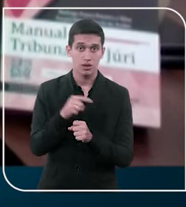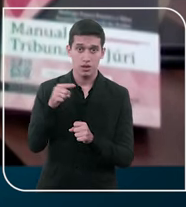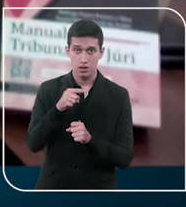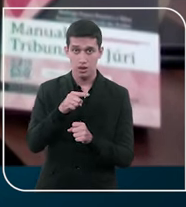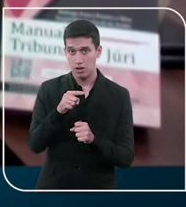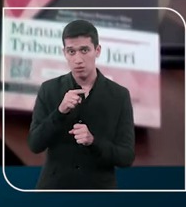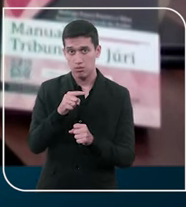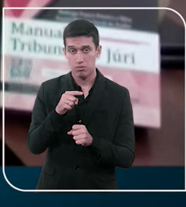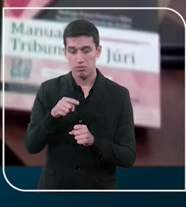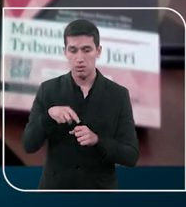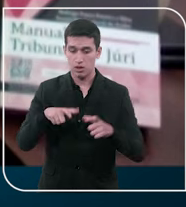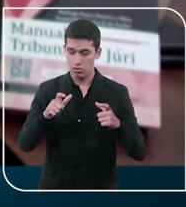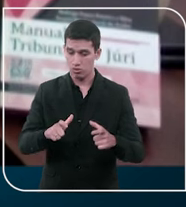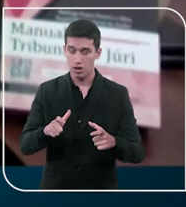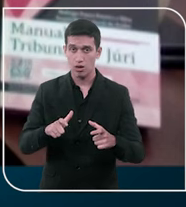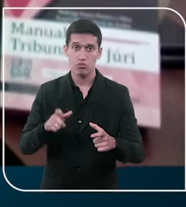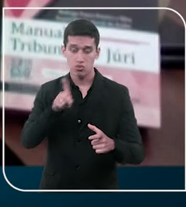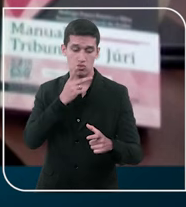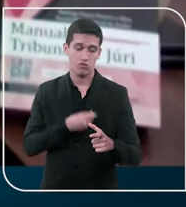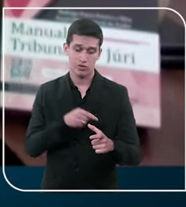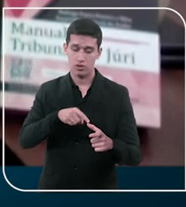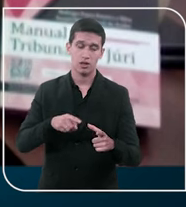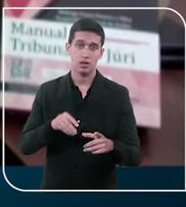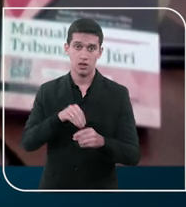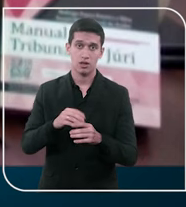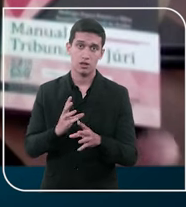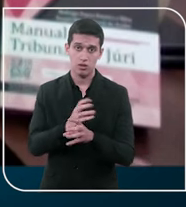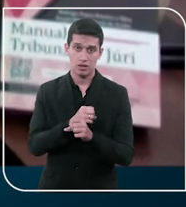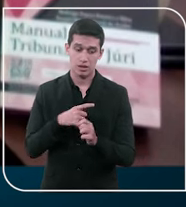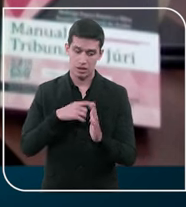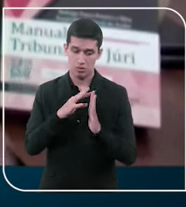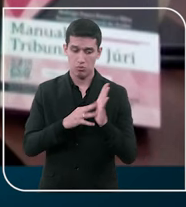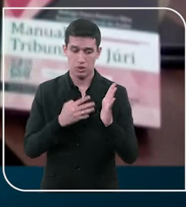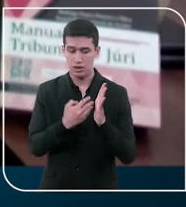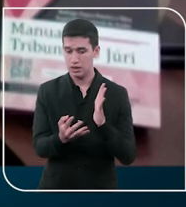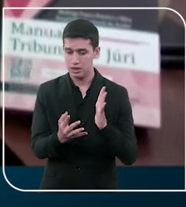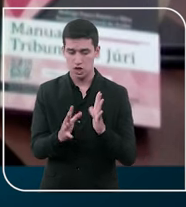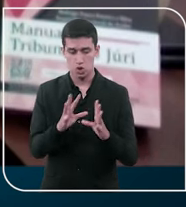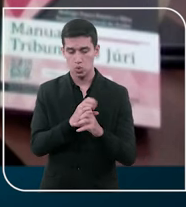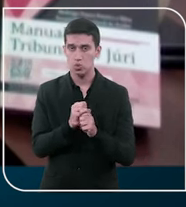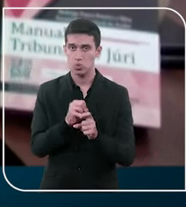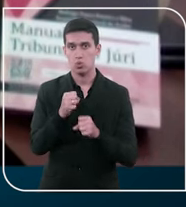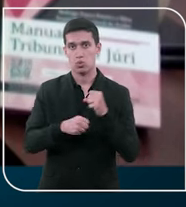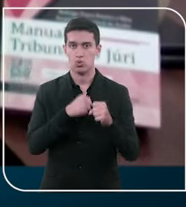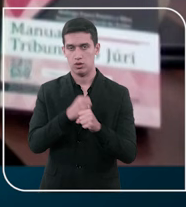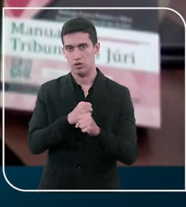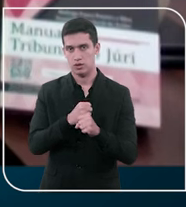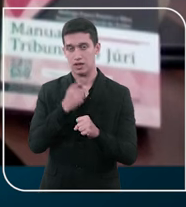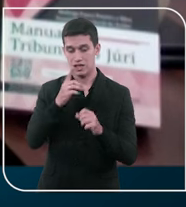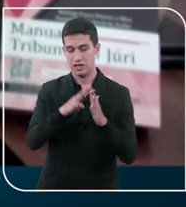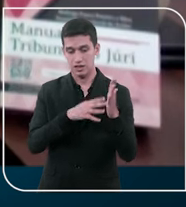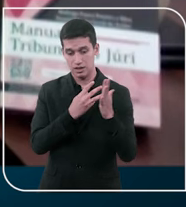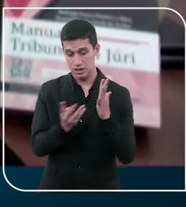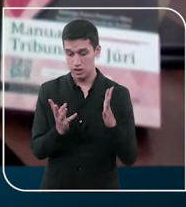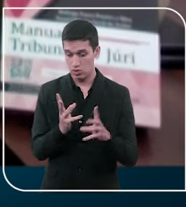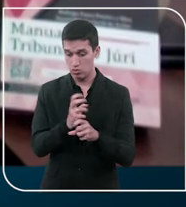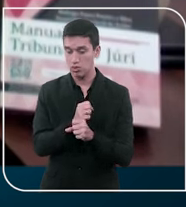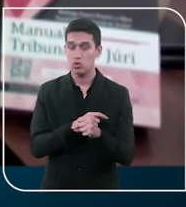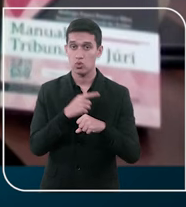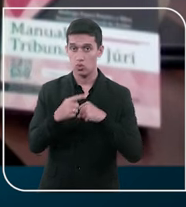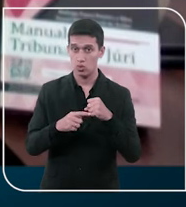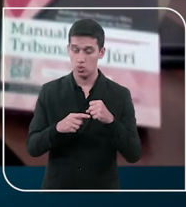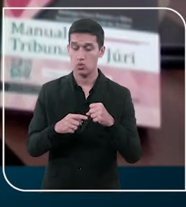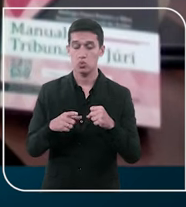tem naquela determinada comarca. Então, tem uma lista geral que é uma lista geral anual. Desta lista geral